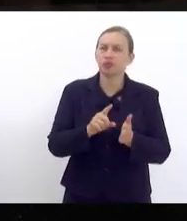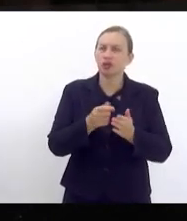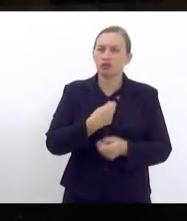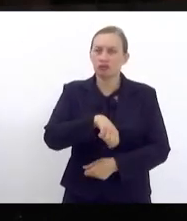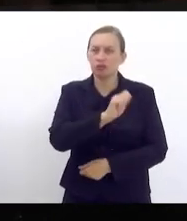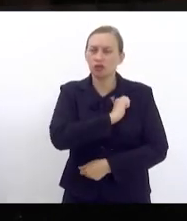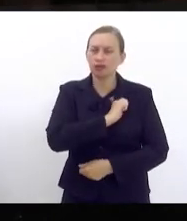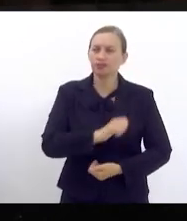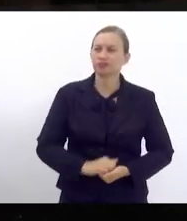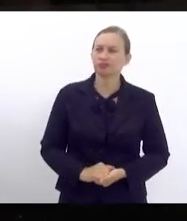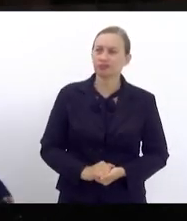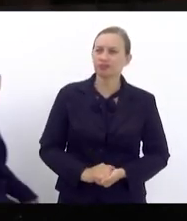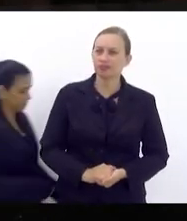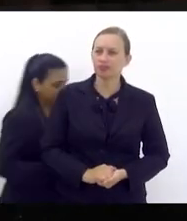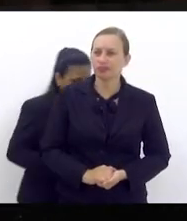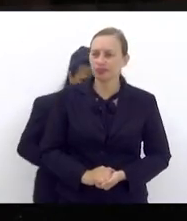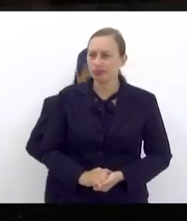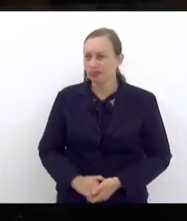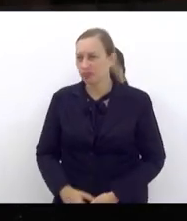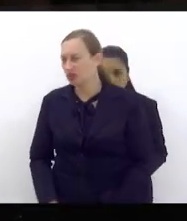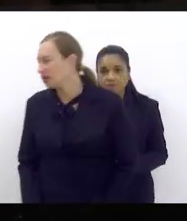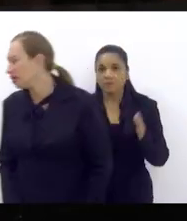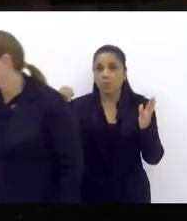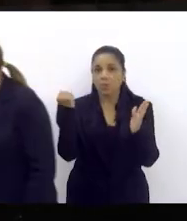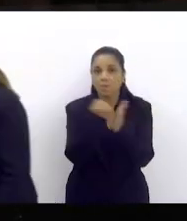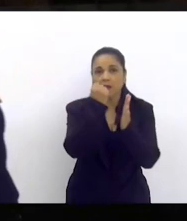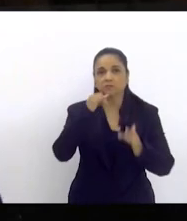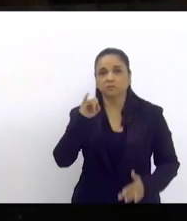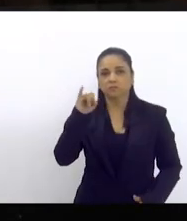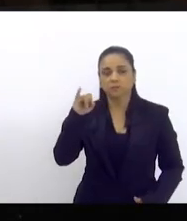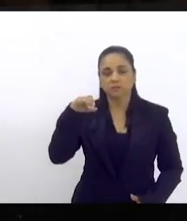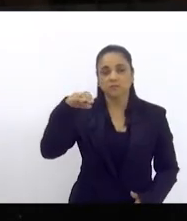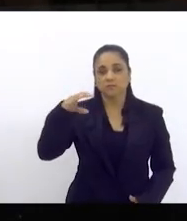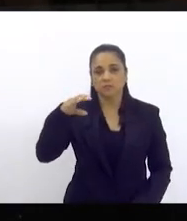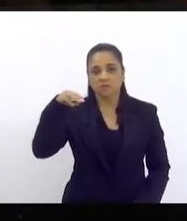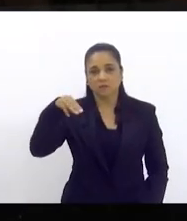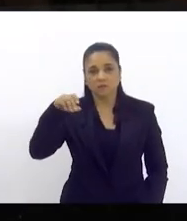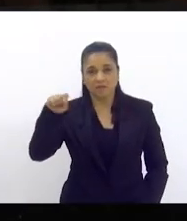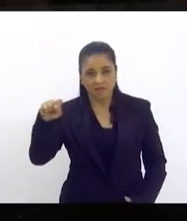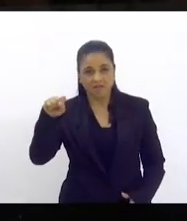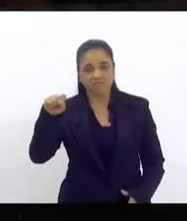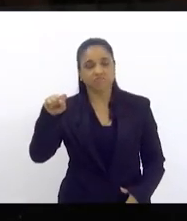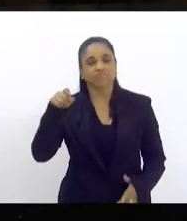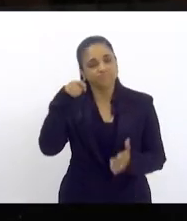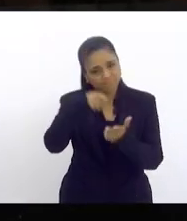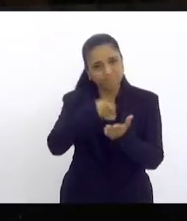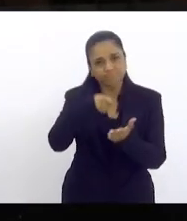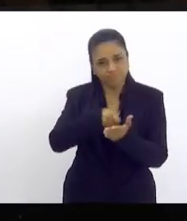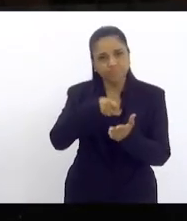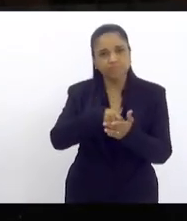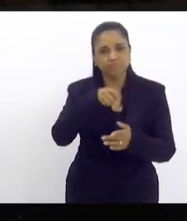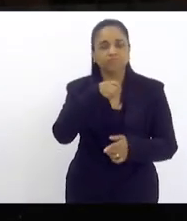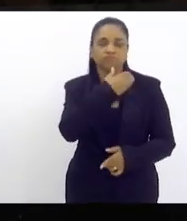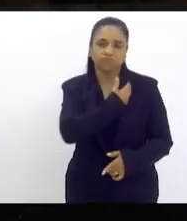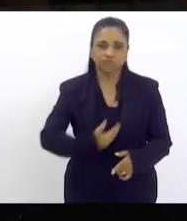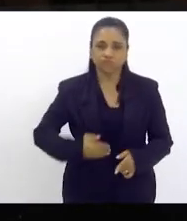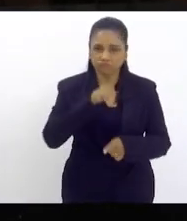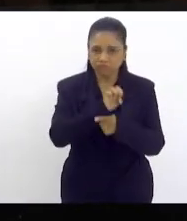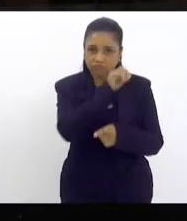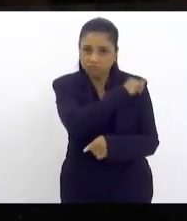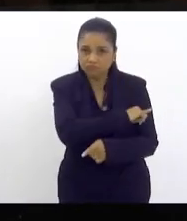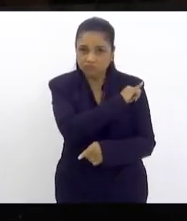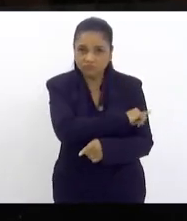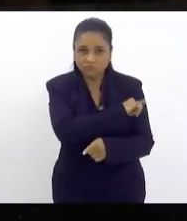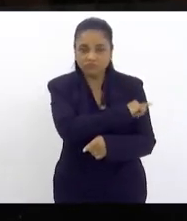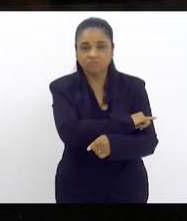fiscal. O impacto do ICMS exige, sim, do governo do Estado do Rio de Janeiro, um aumento